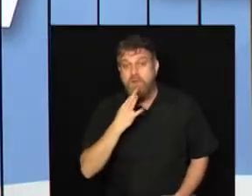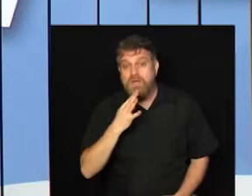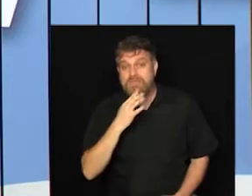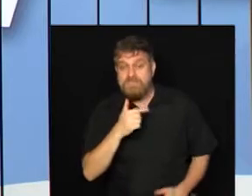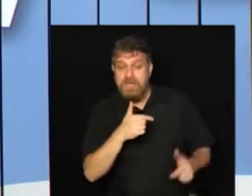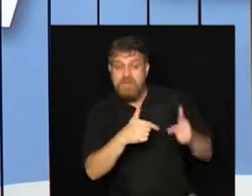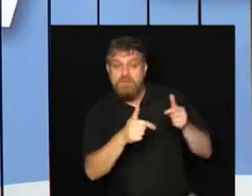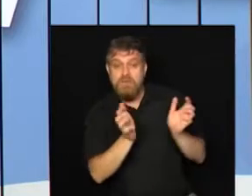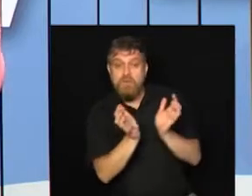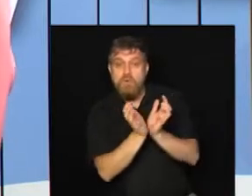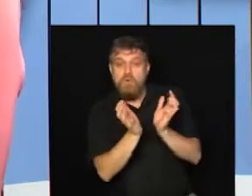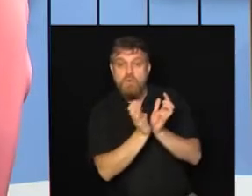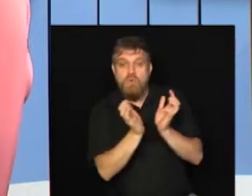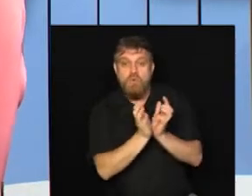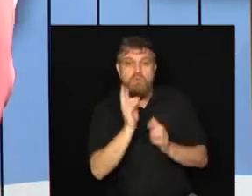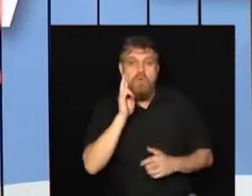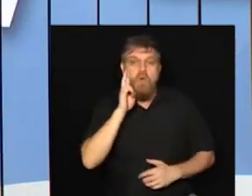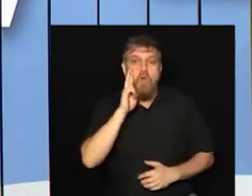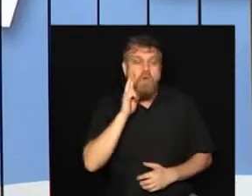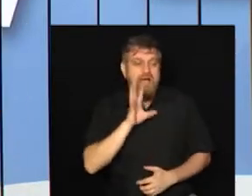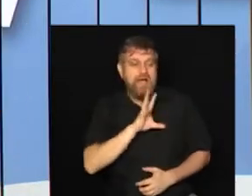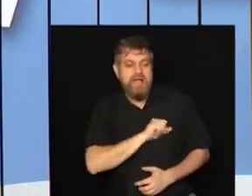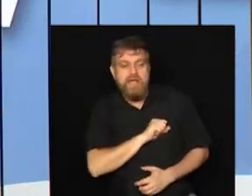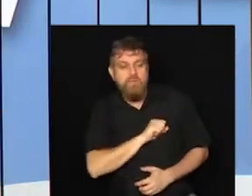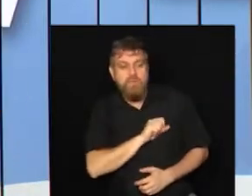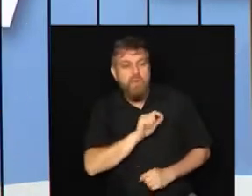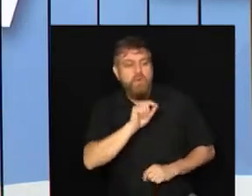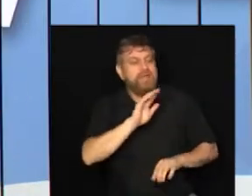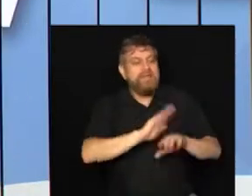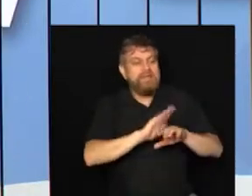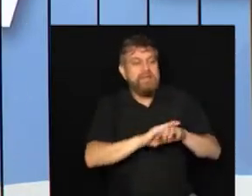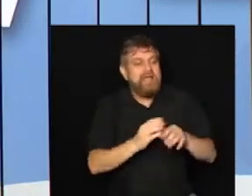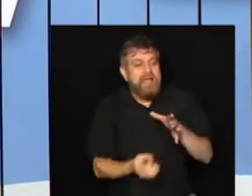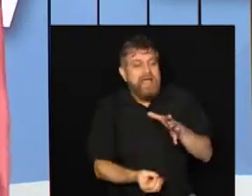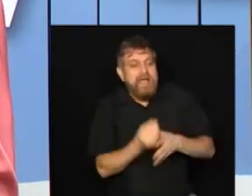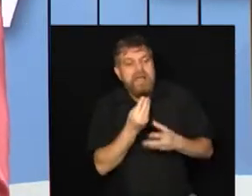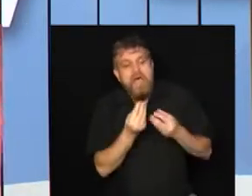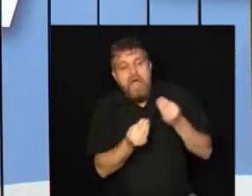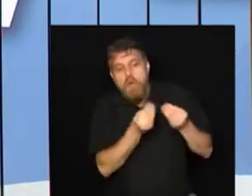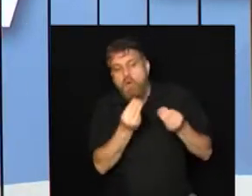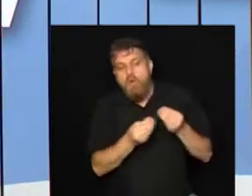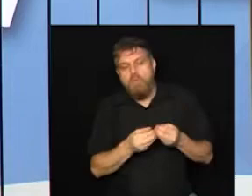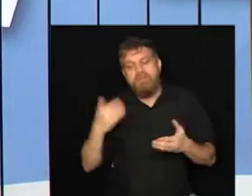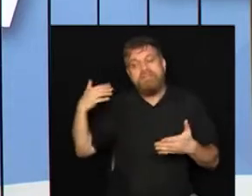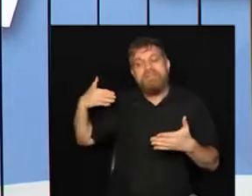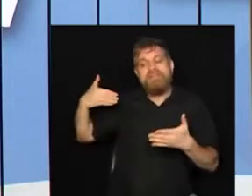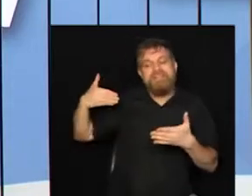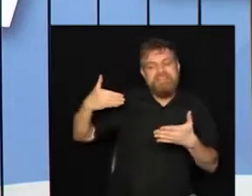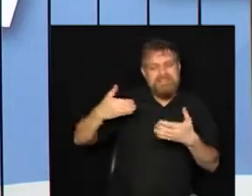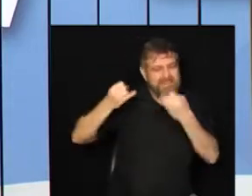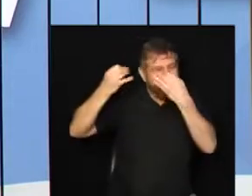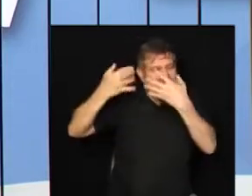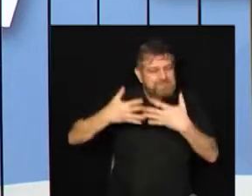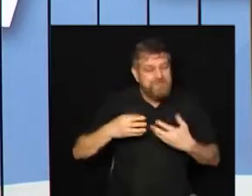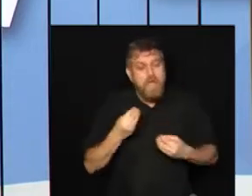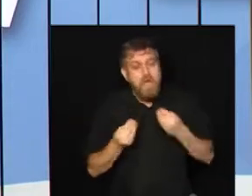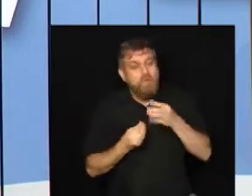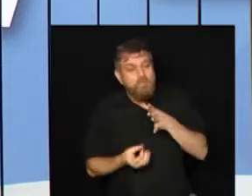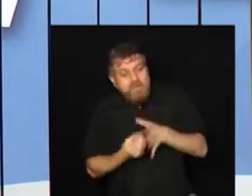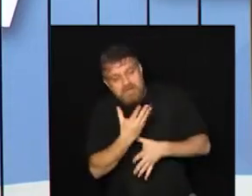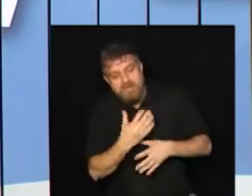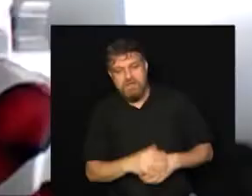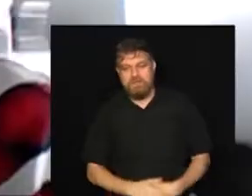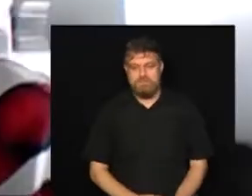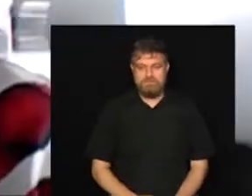do trabalho do Grupo Rosa e Amor. Conta para mim como é que funciona, como é que foi criado. Vamos começar desde o início, né? Como é que foi criado